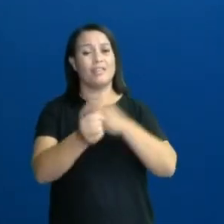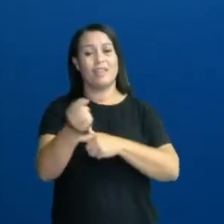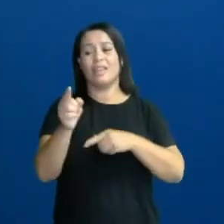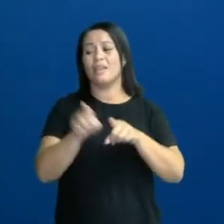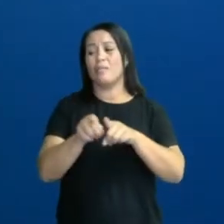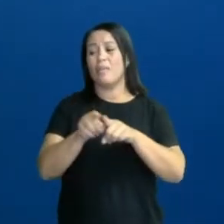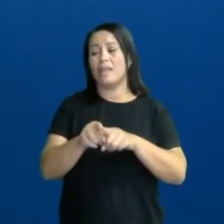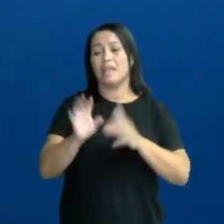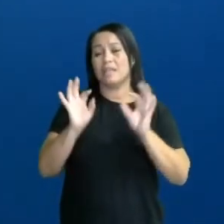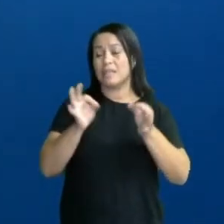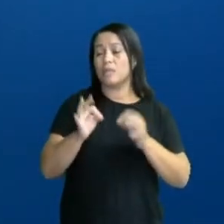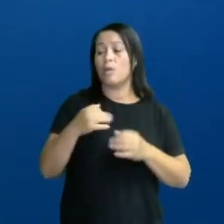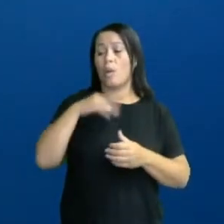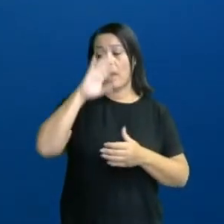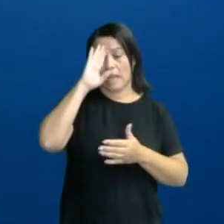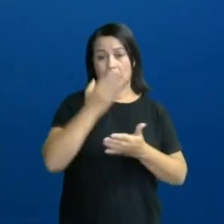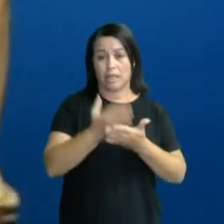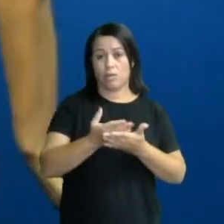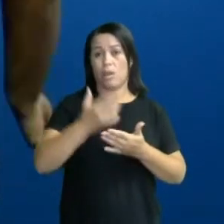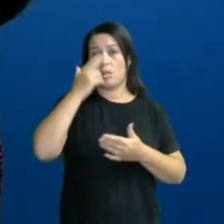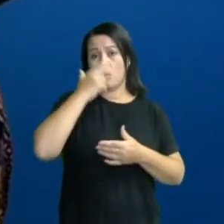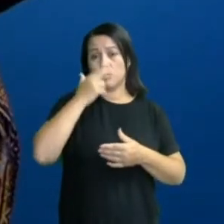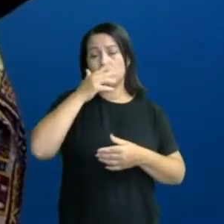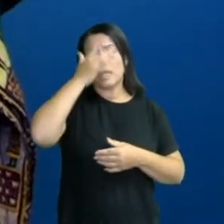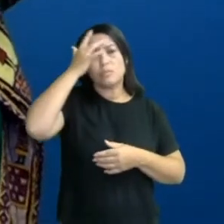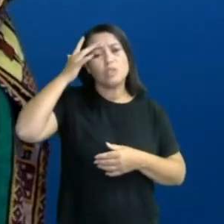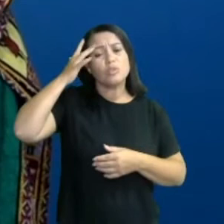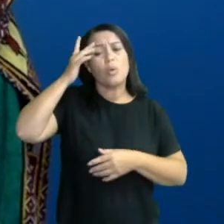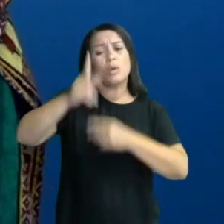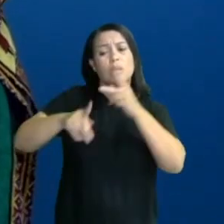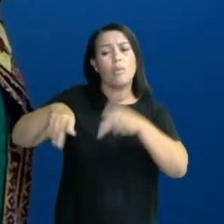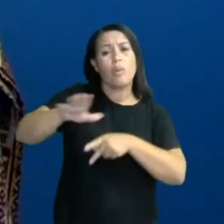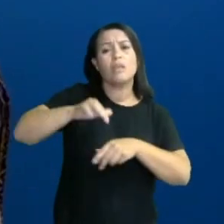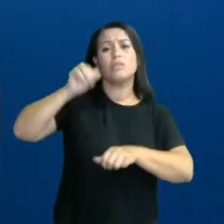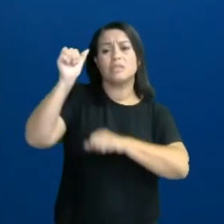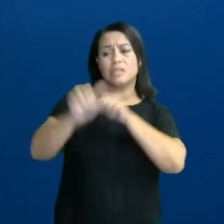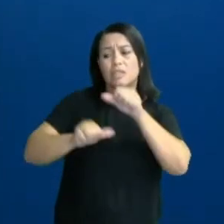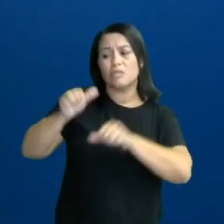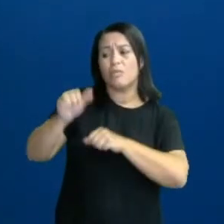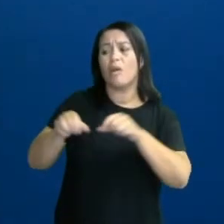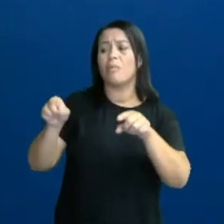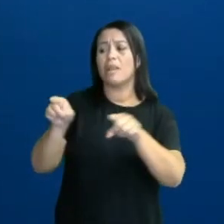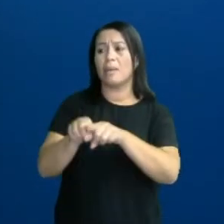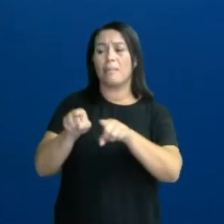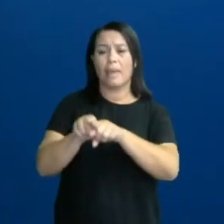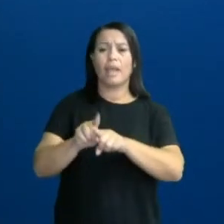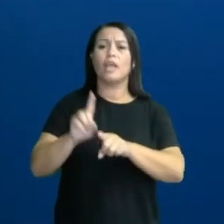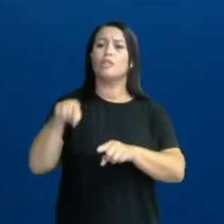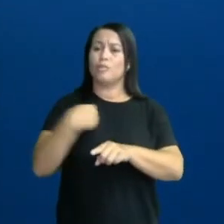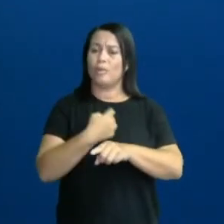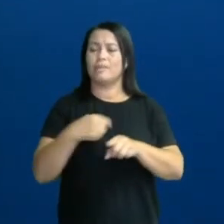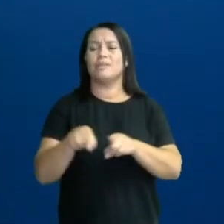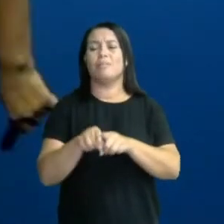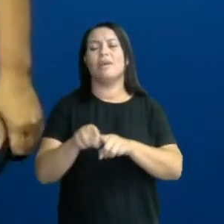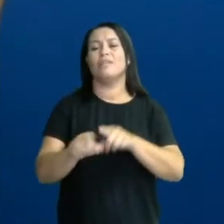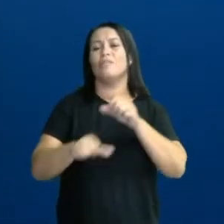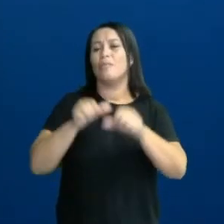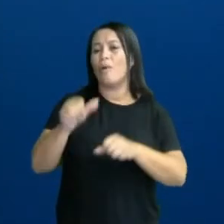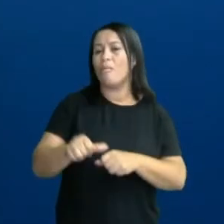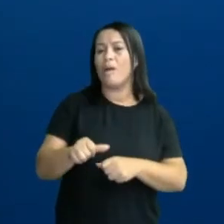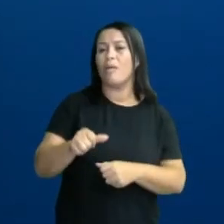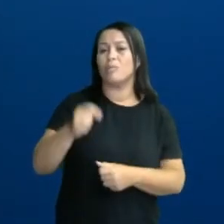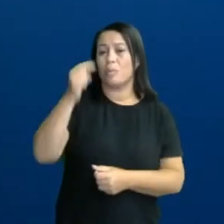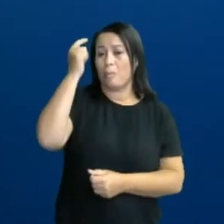certo? E eu acredito que do mesmo jeito que a população se transforma, a gente também transforma o jeito de pensar e